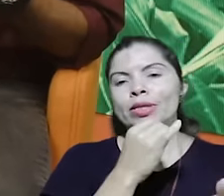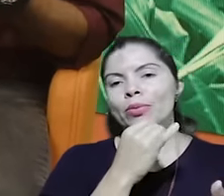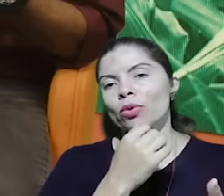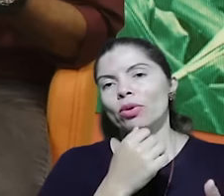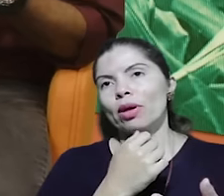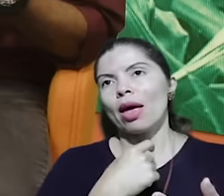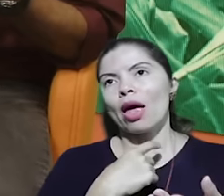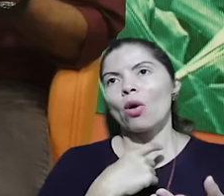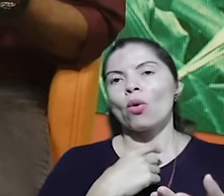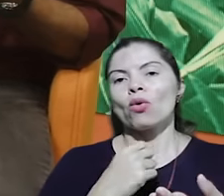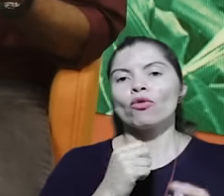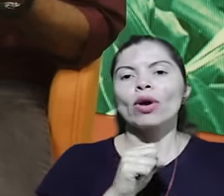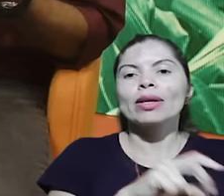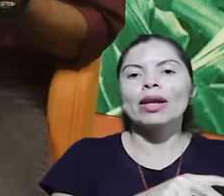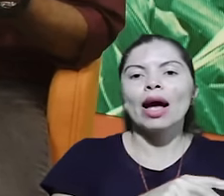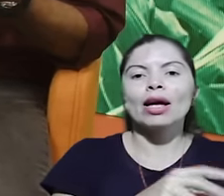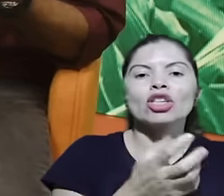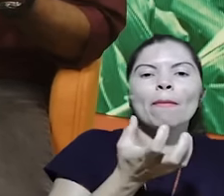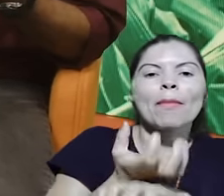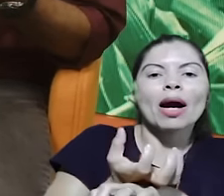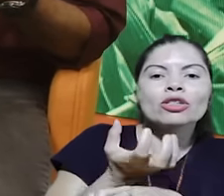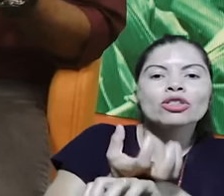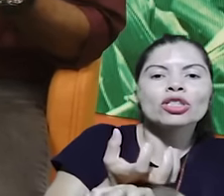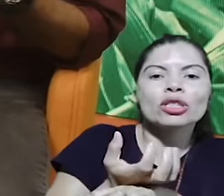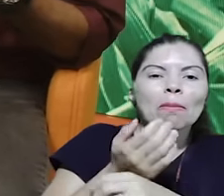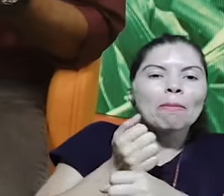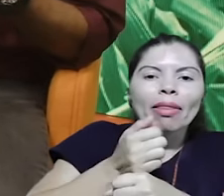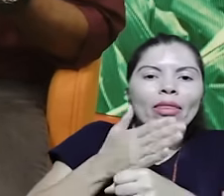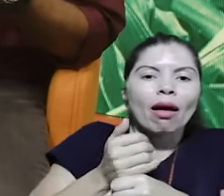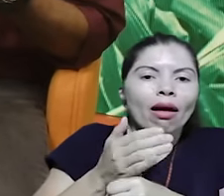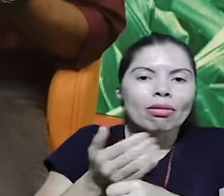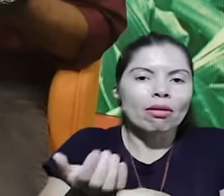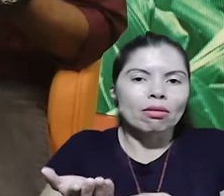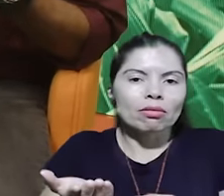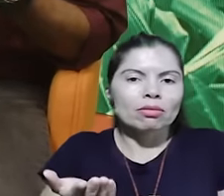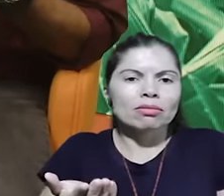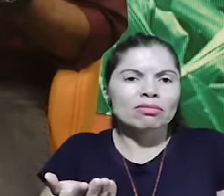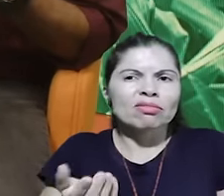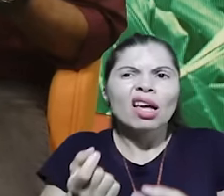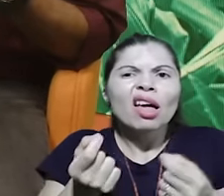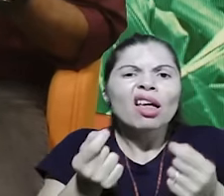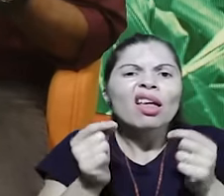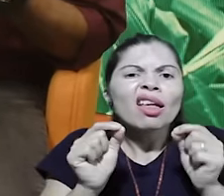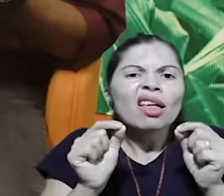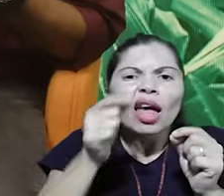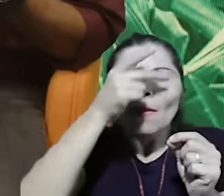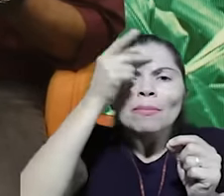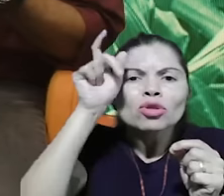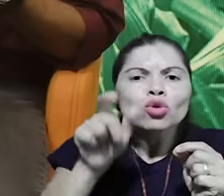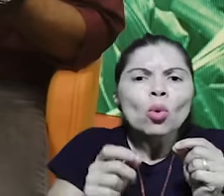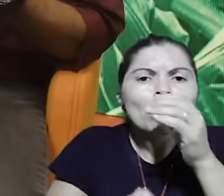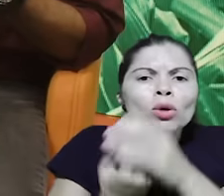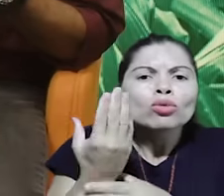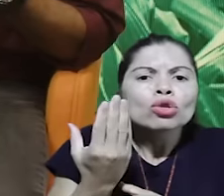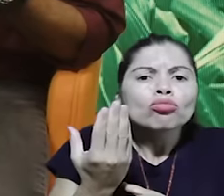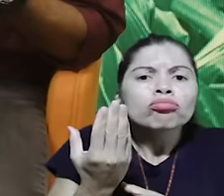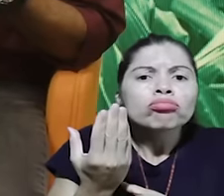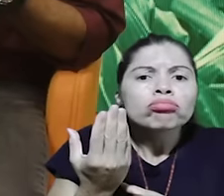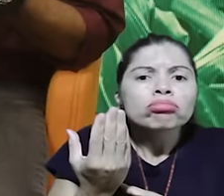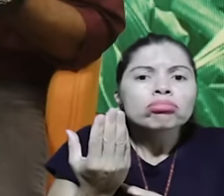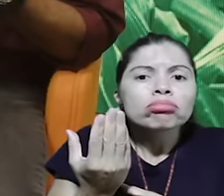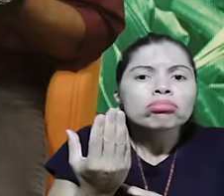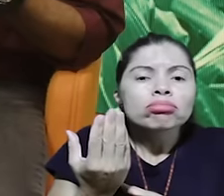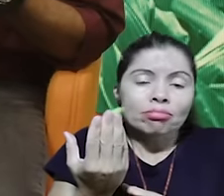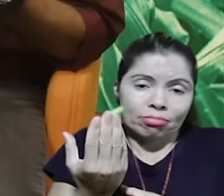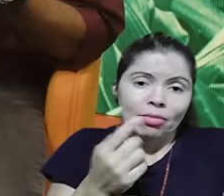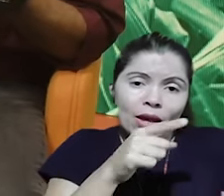da entrada de abacaxxi de batatas né de quem veio então esse produtor rural Às vezes a maioria das vezes ele vai emitir